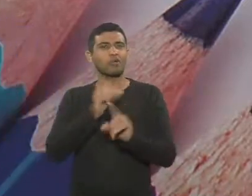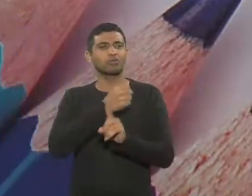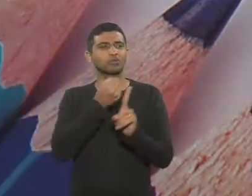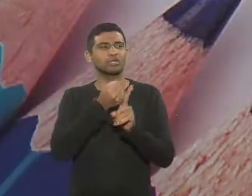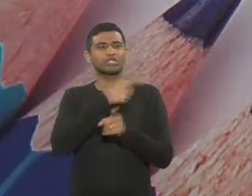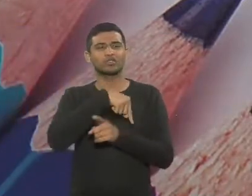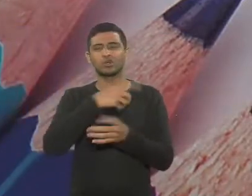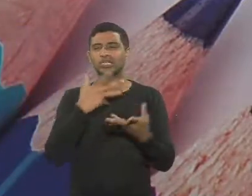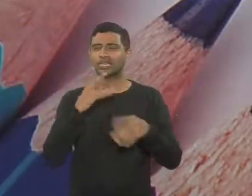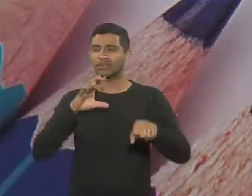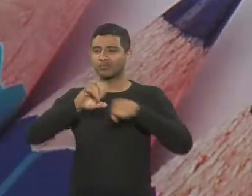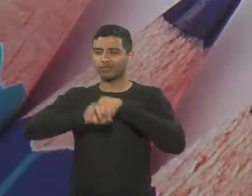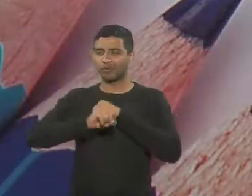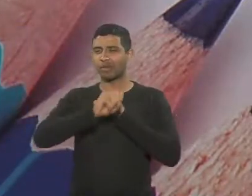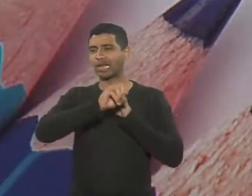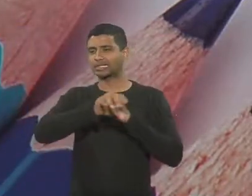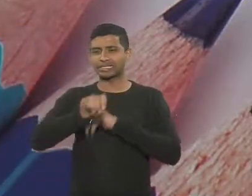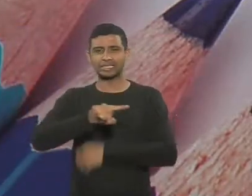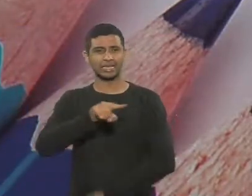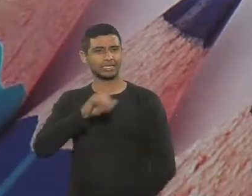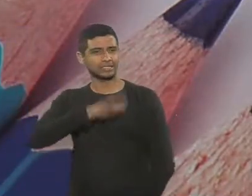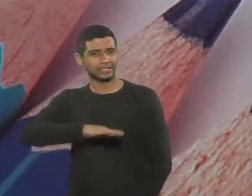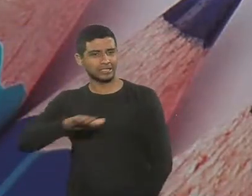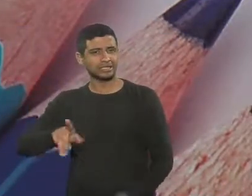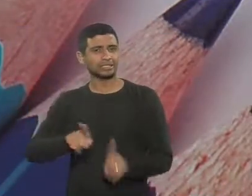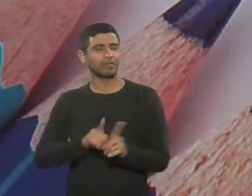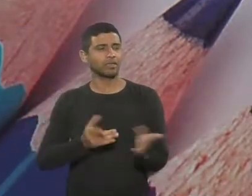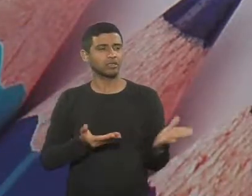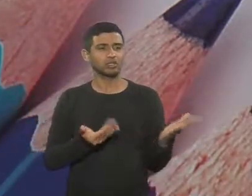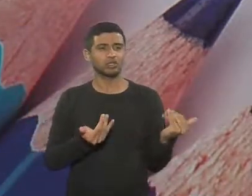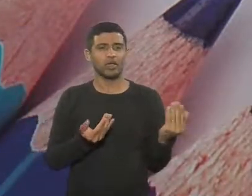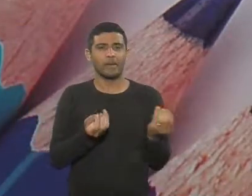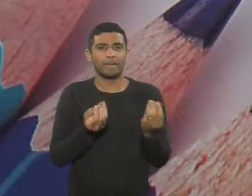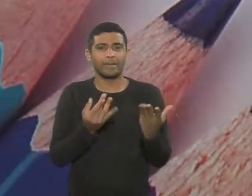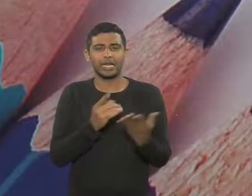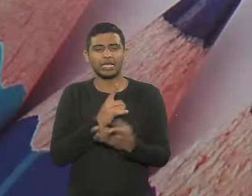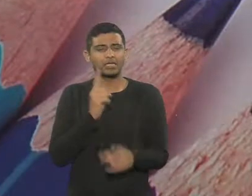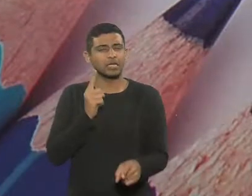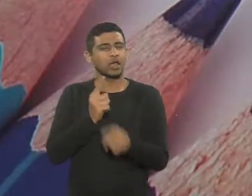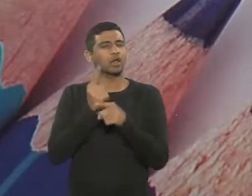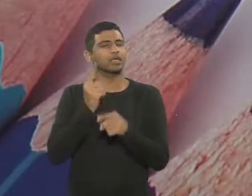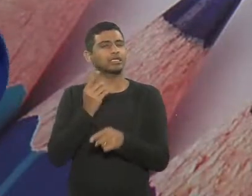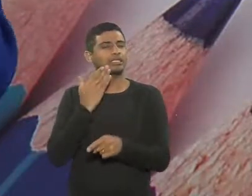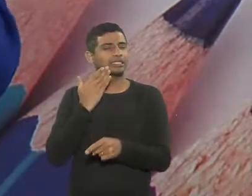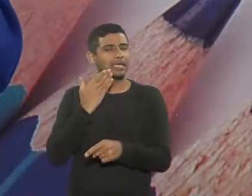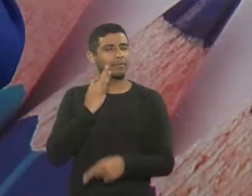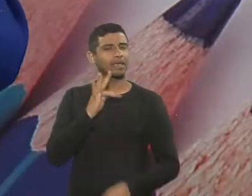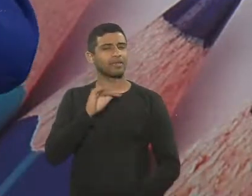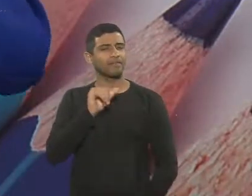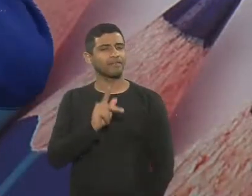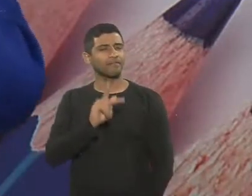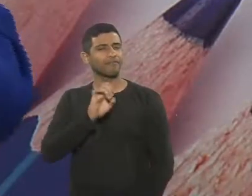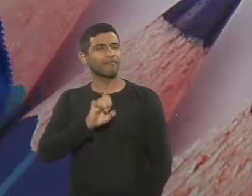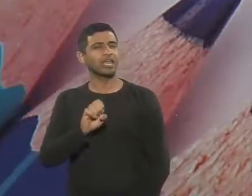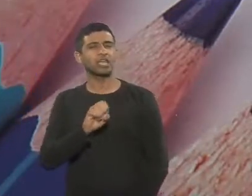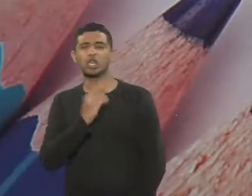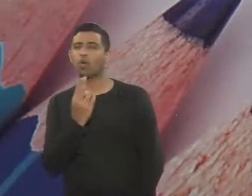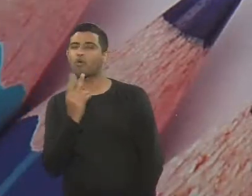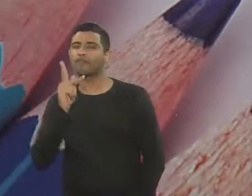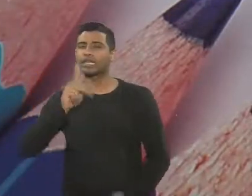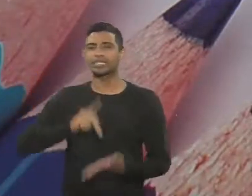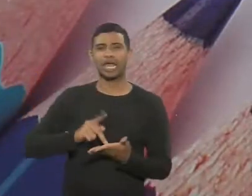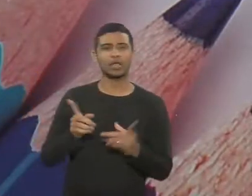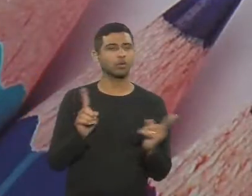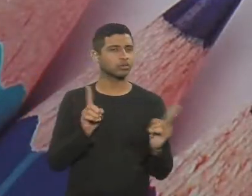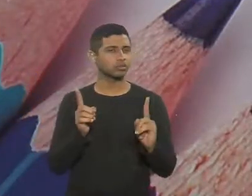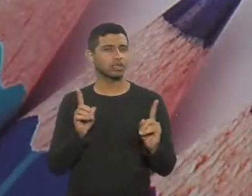sociedade a gente está querendo formar, educando essas crianças e esses adolescentes para poder identificar o que é fake news e o que não é. A gente,